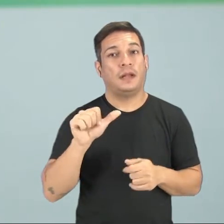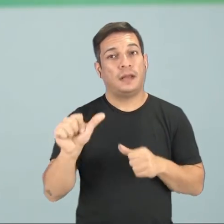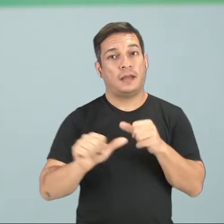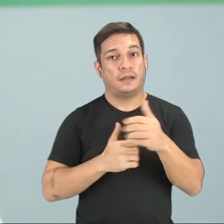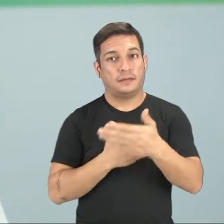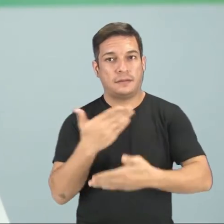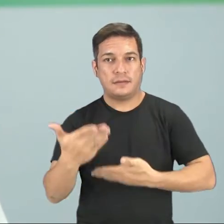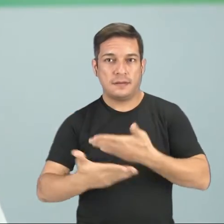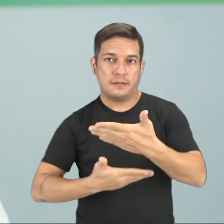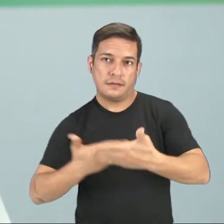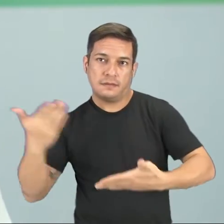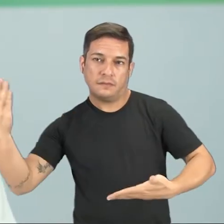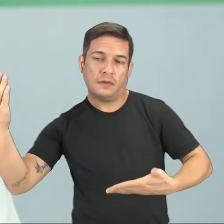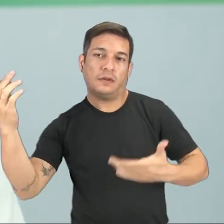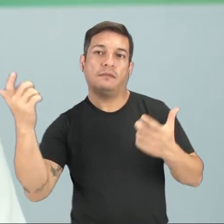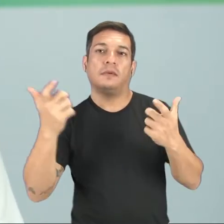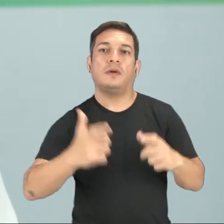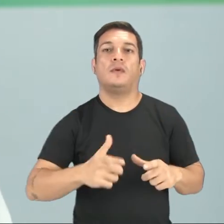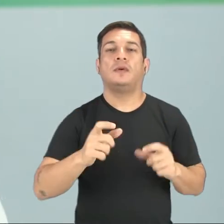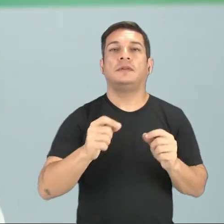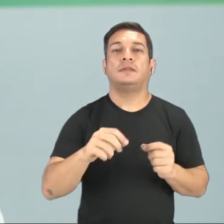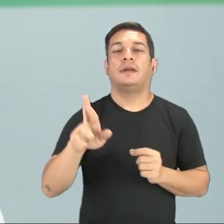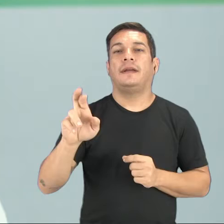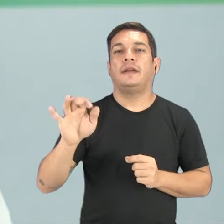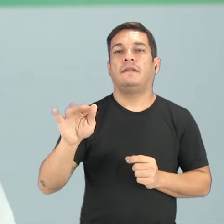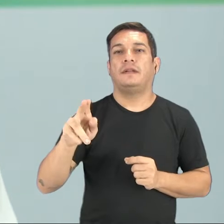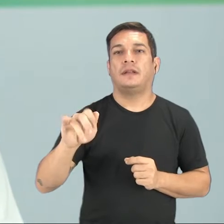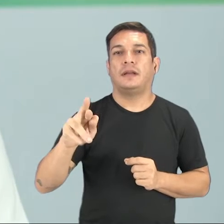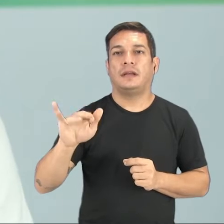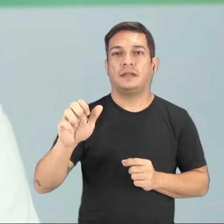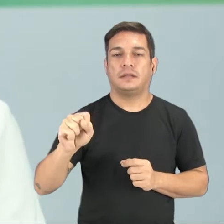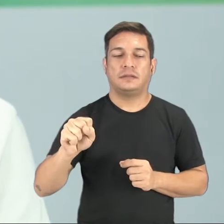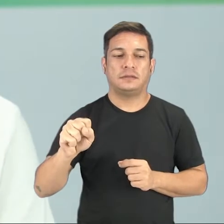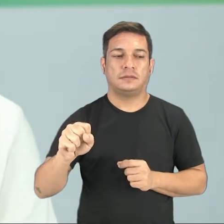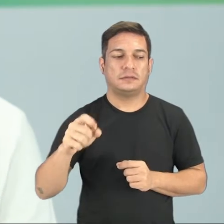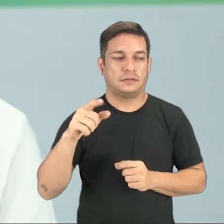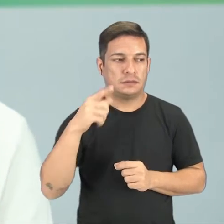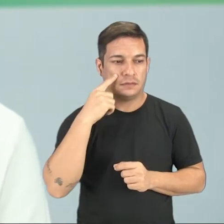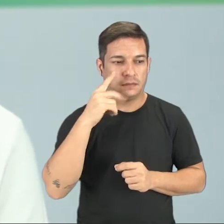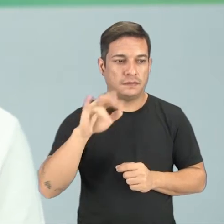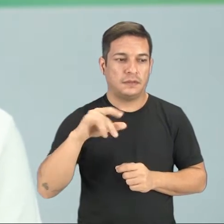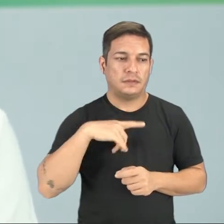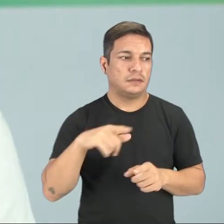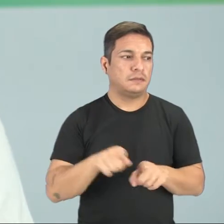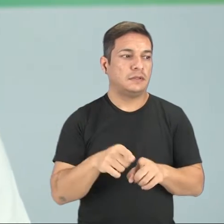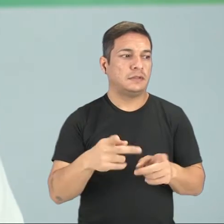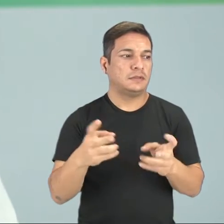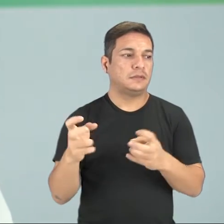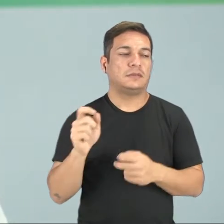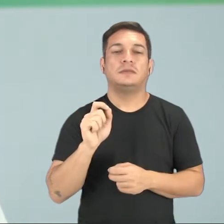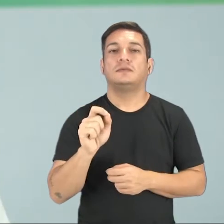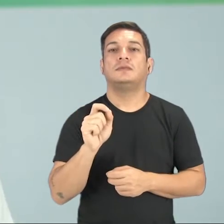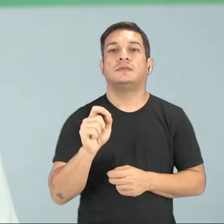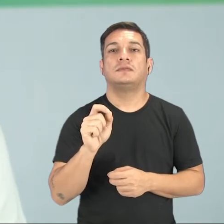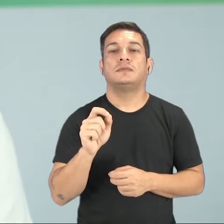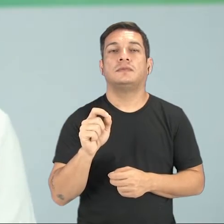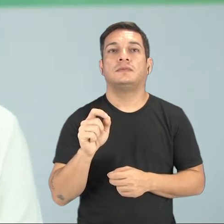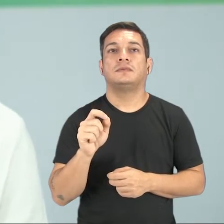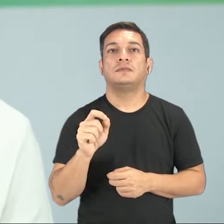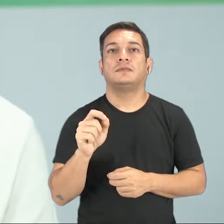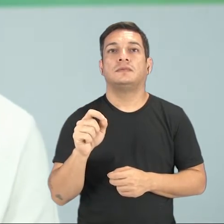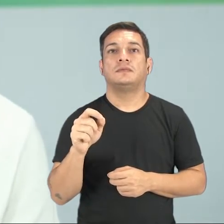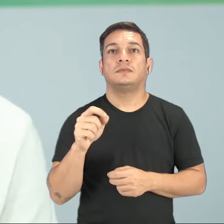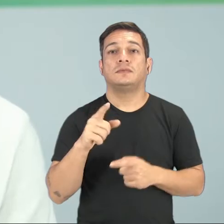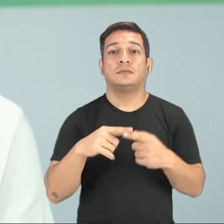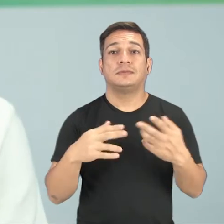transportado para onde? Para as refinarias. Nas refinarias vai ser extraído o quê? Os constituintes